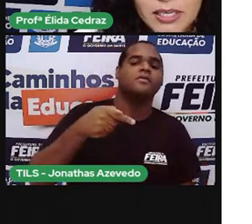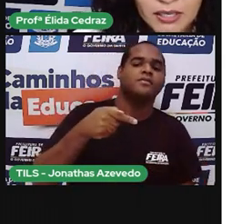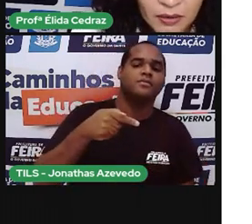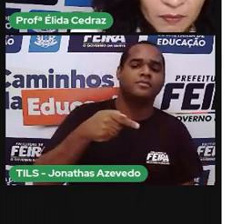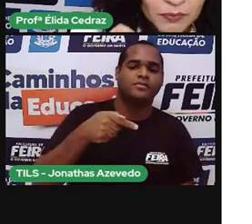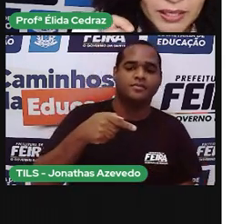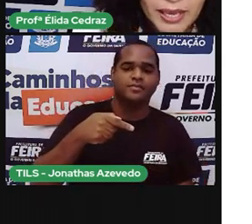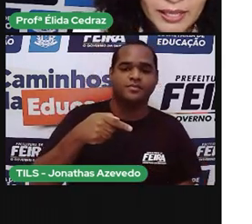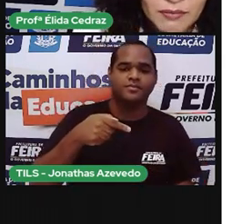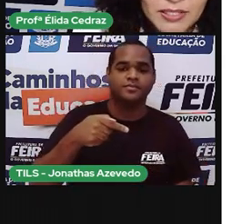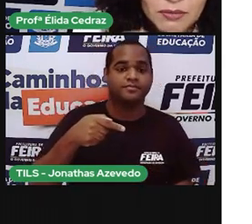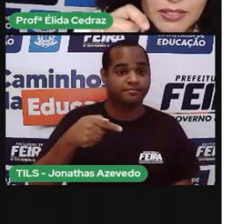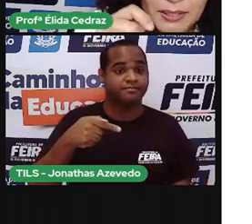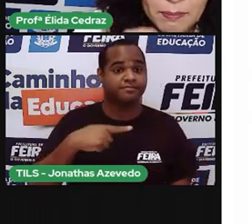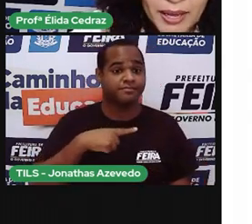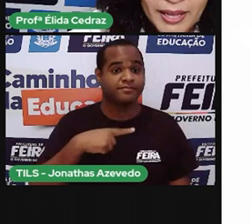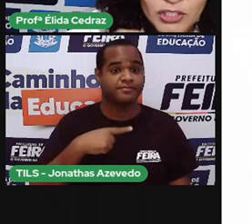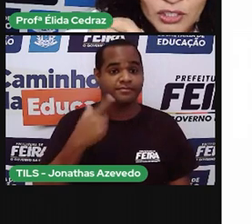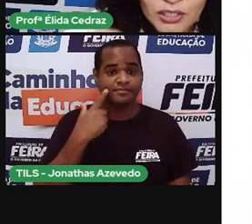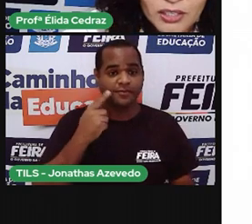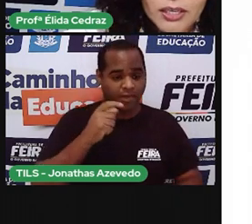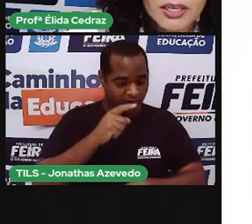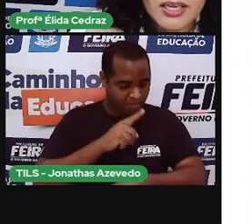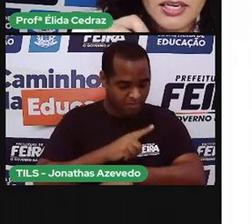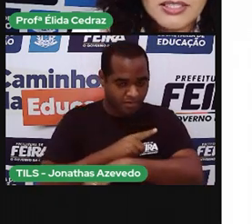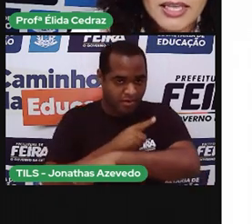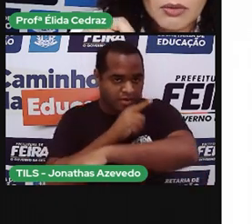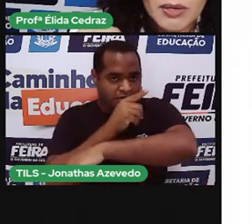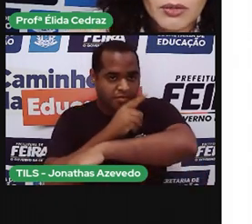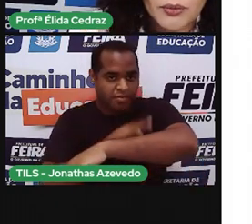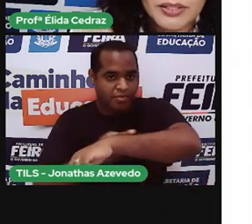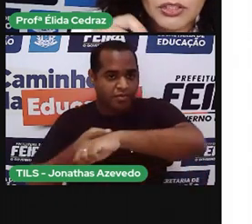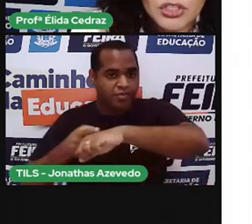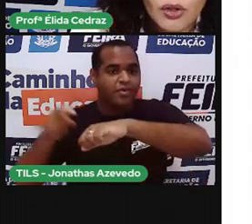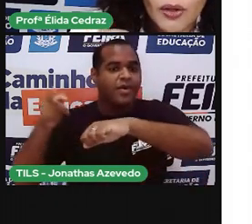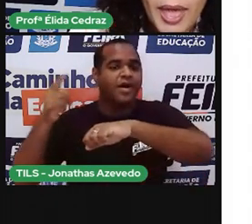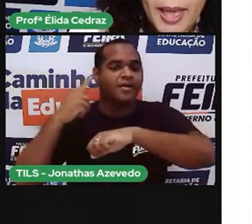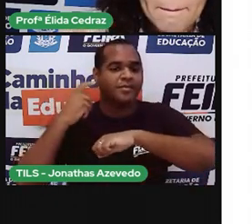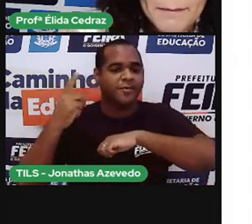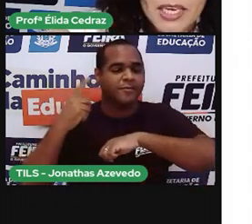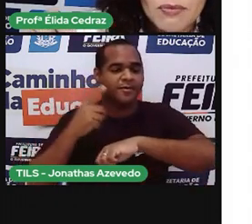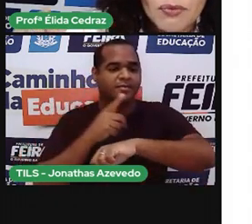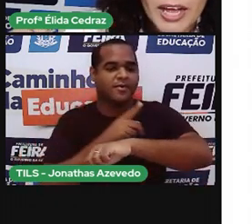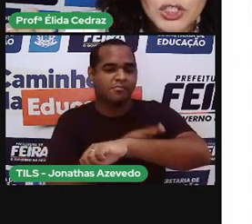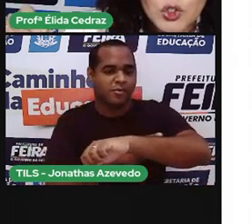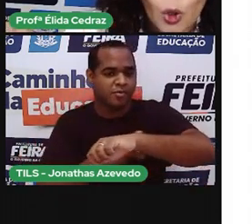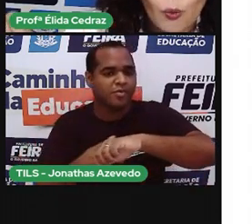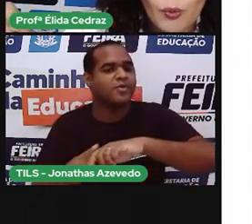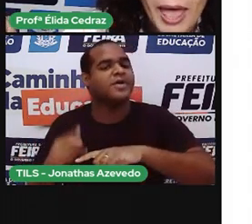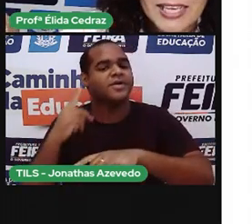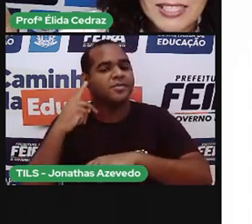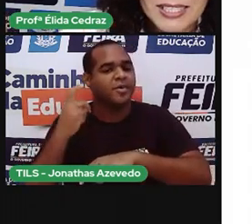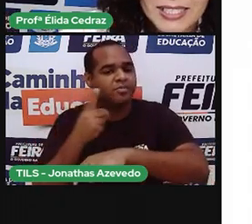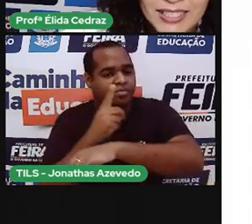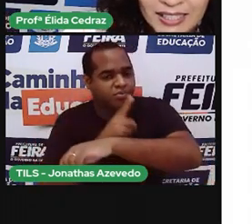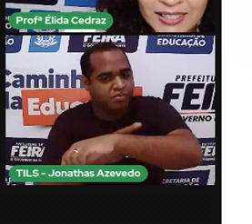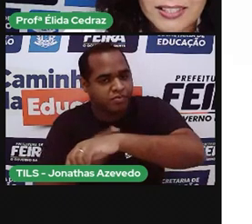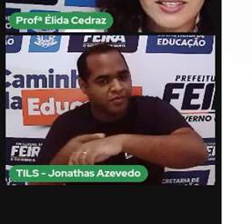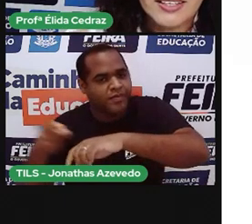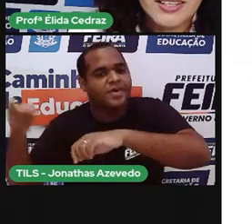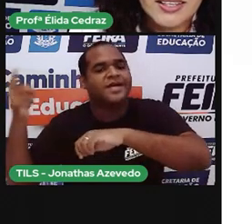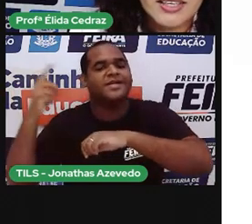pedacinho de cada vez que você bate ele está em uma nota dó ré mi fá sol lá